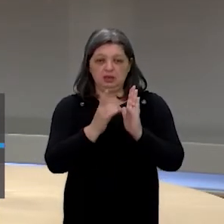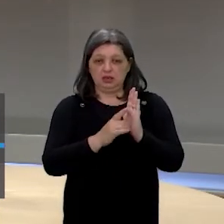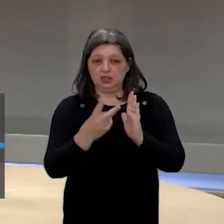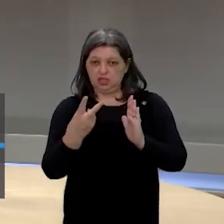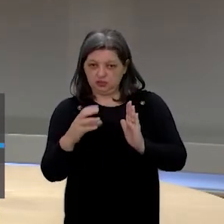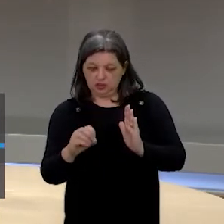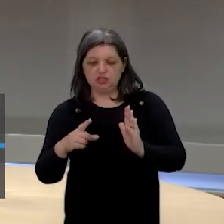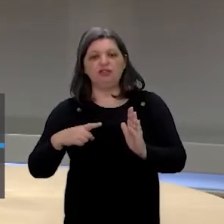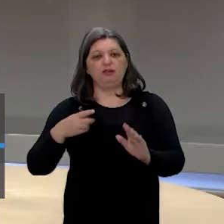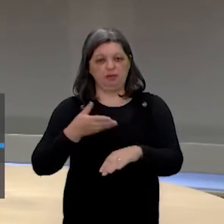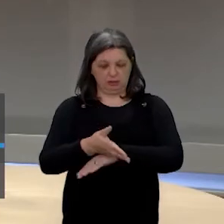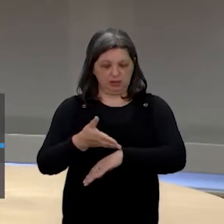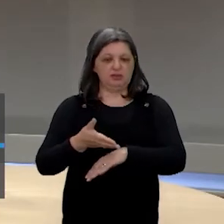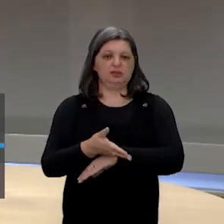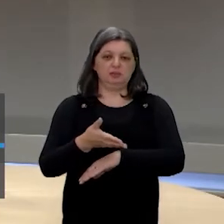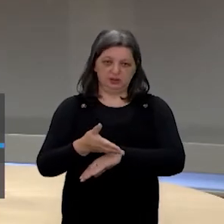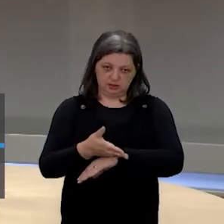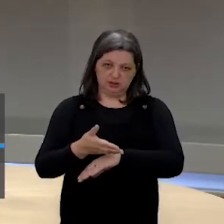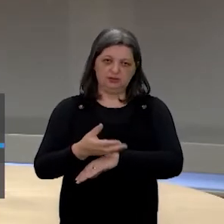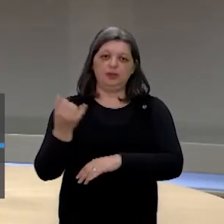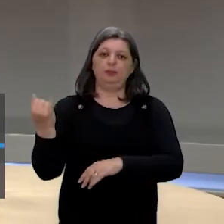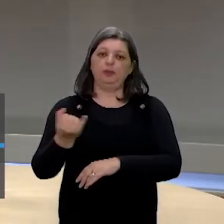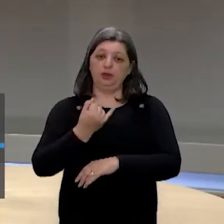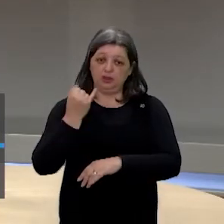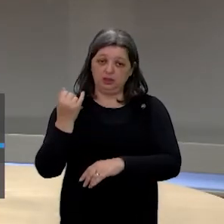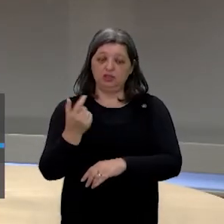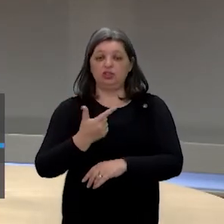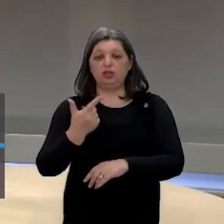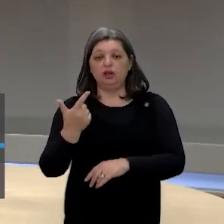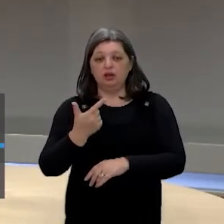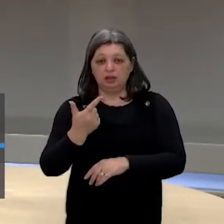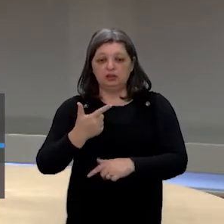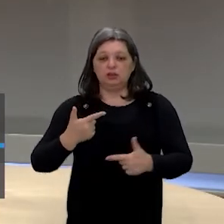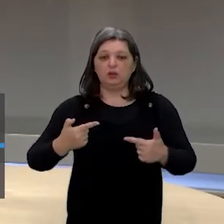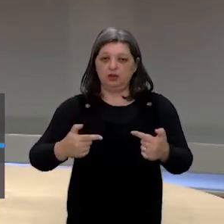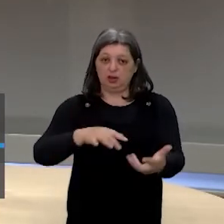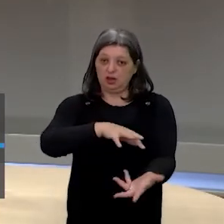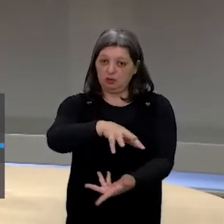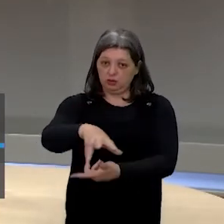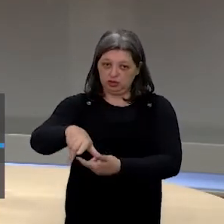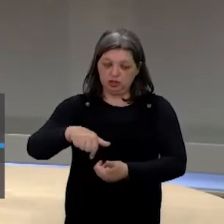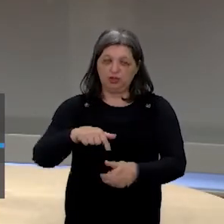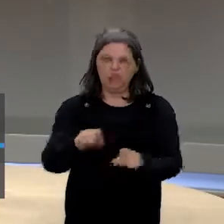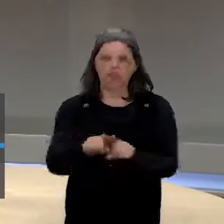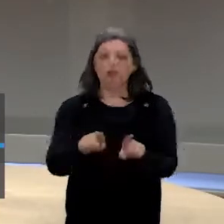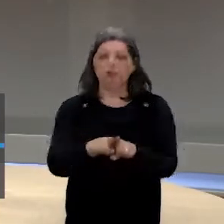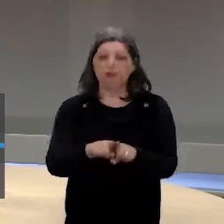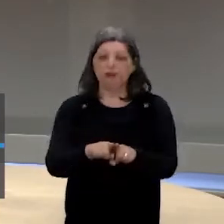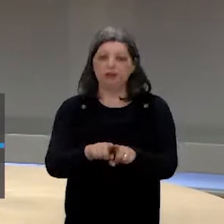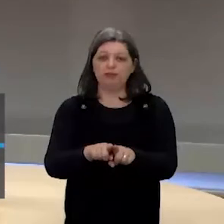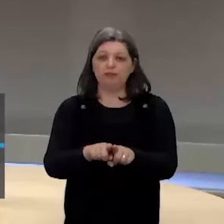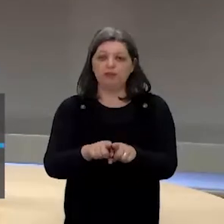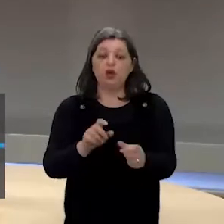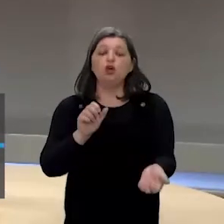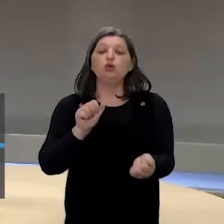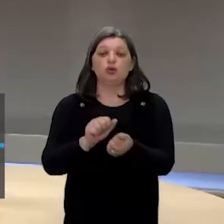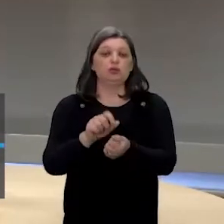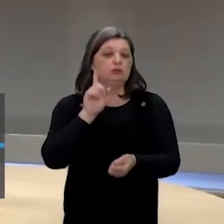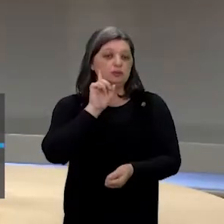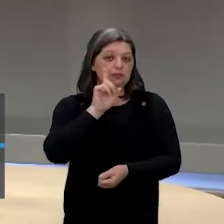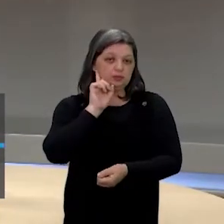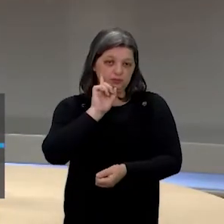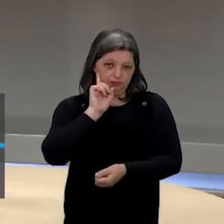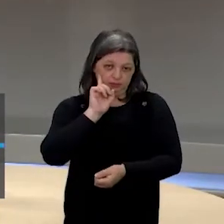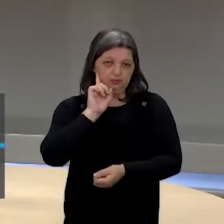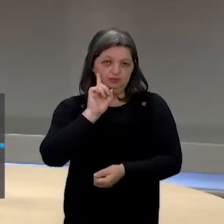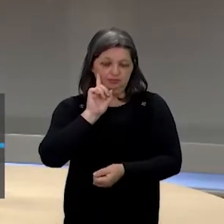teve uma participação muito importante na Segunda Guerra Mundial, inclusive ao lado aí dos Estados Unidos, né, do lado